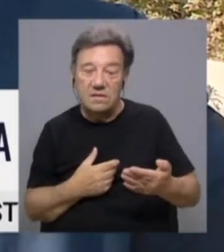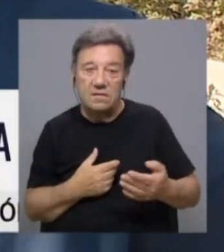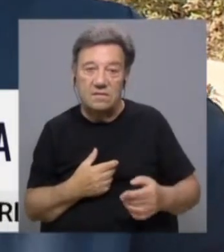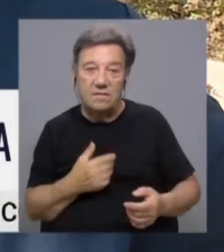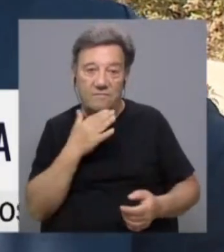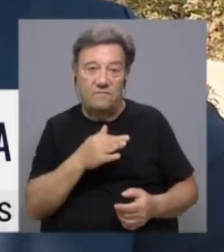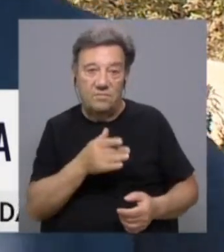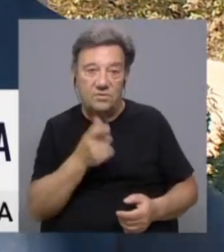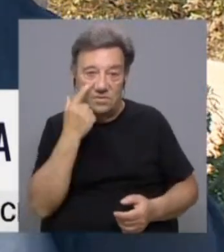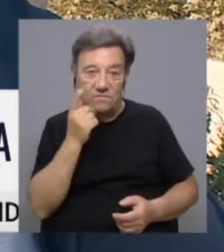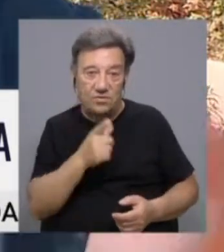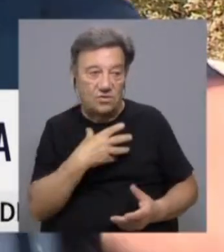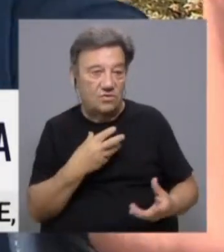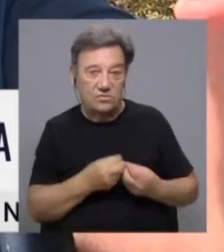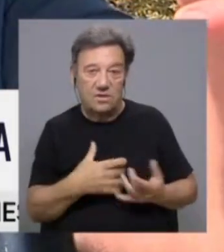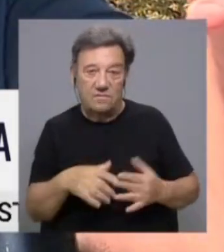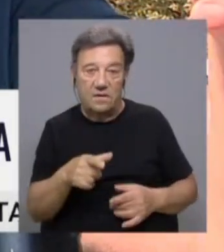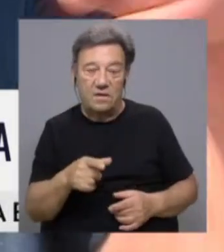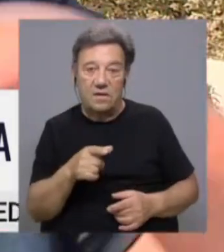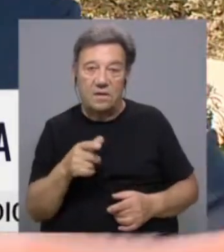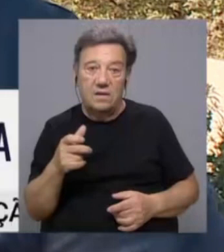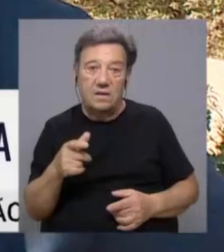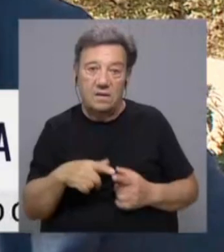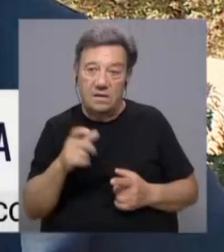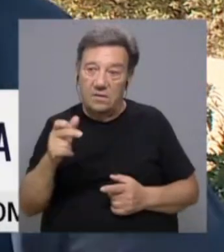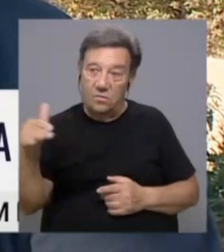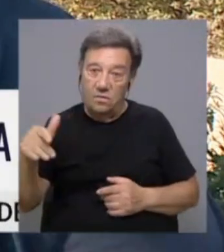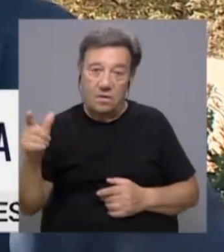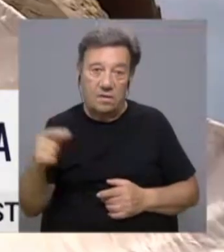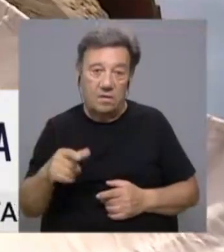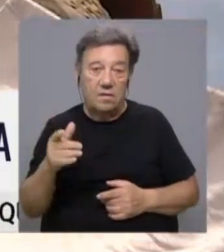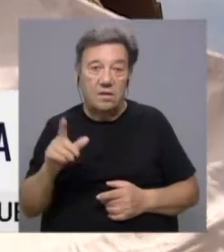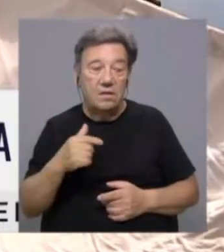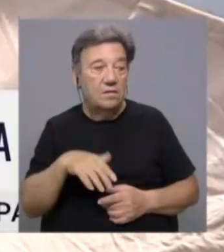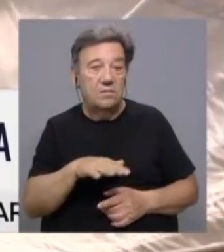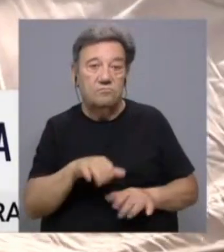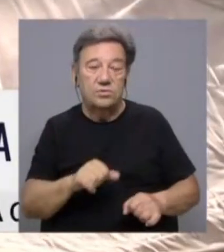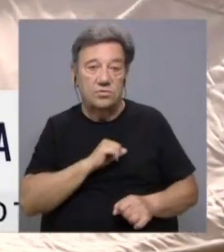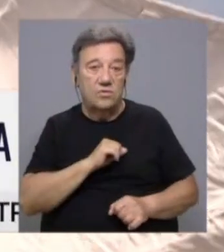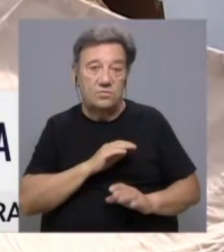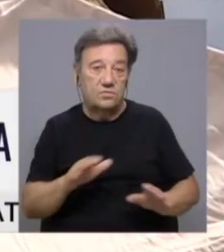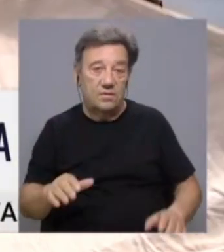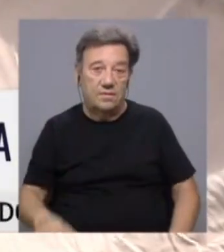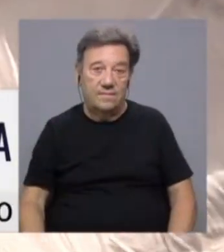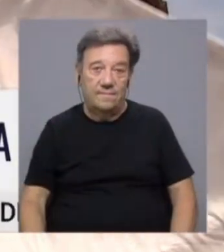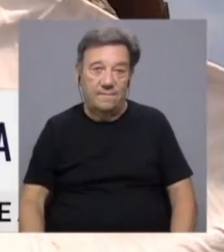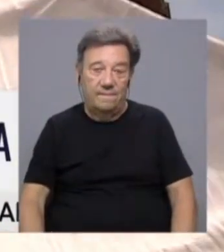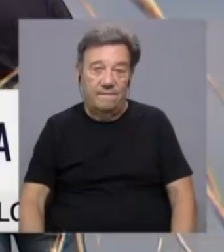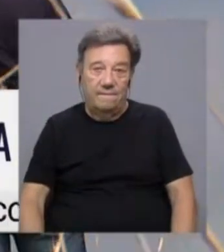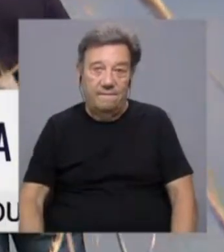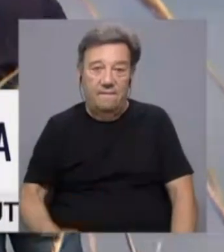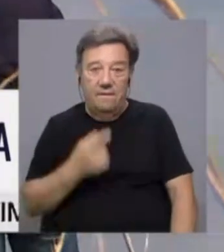cada família. Já viu que se juntava aqui. E é daquela rua que vê-se para aqui, que nós Era só nosso isto, só nosso. Voltam a